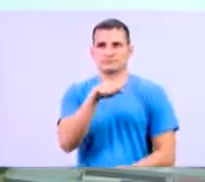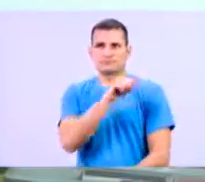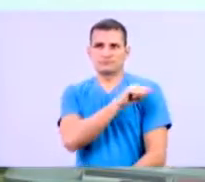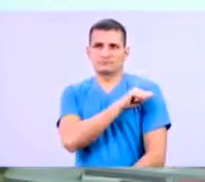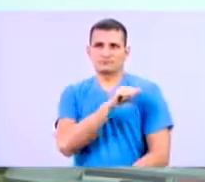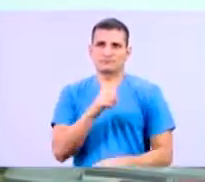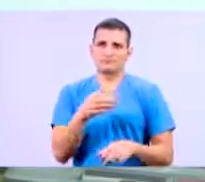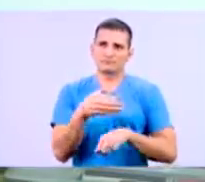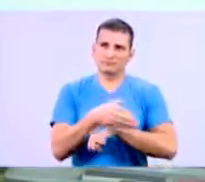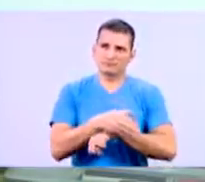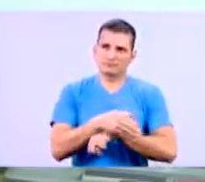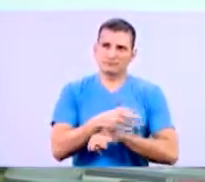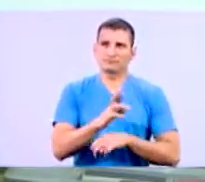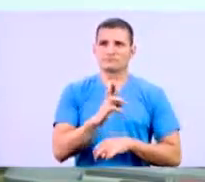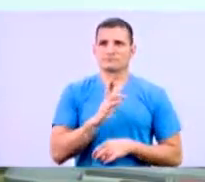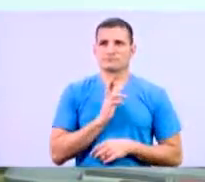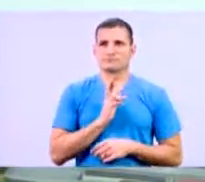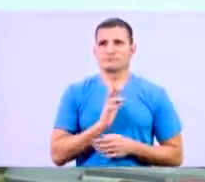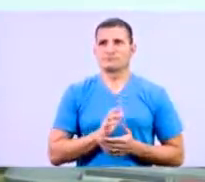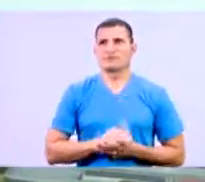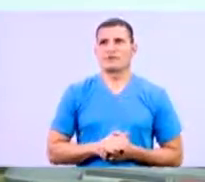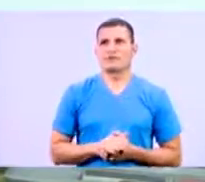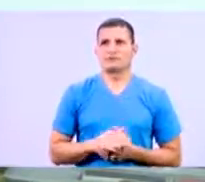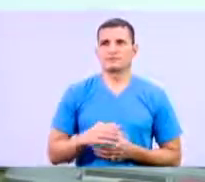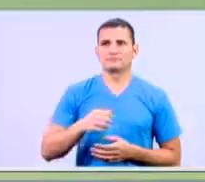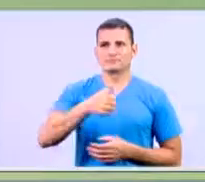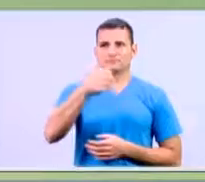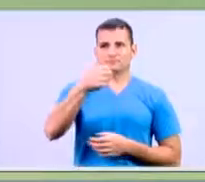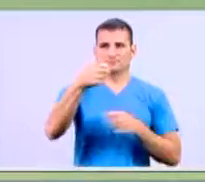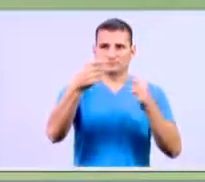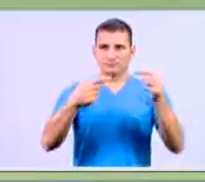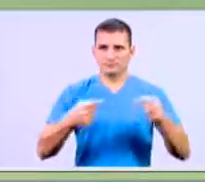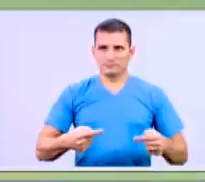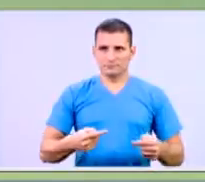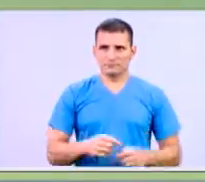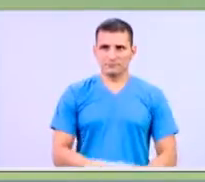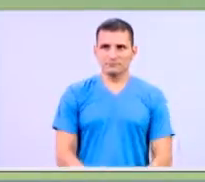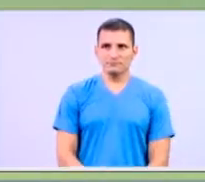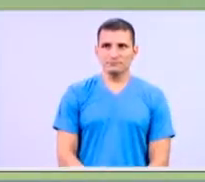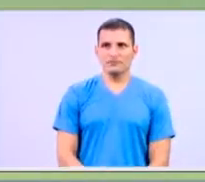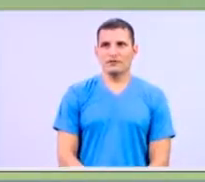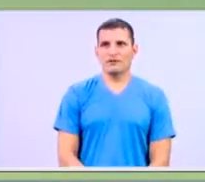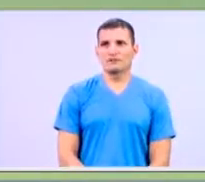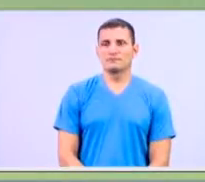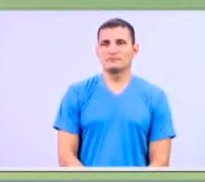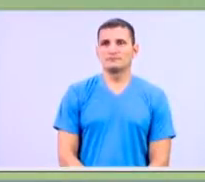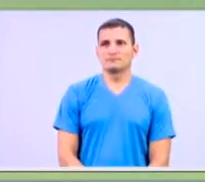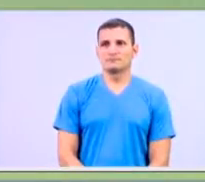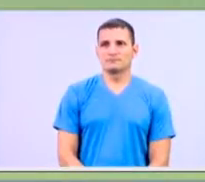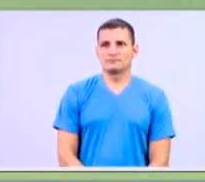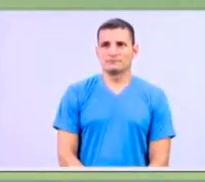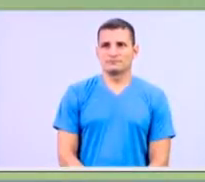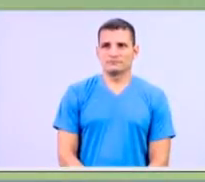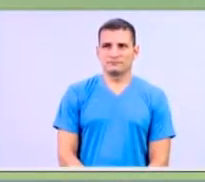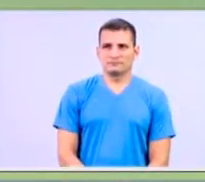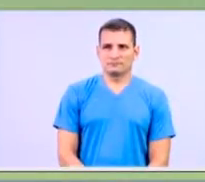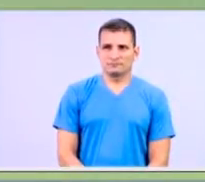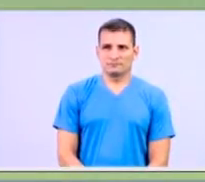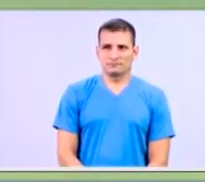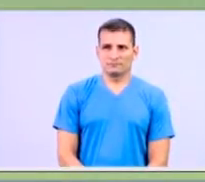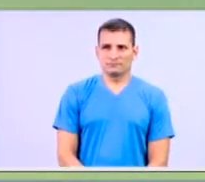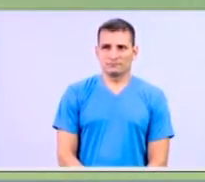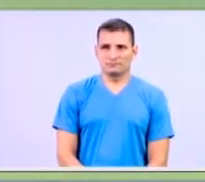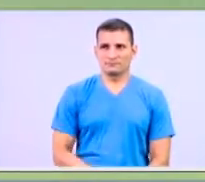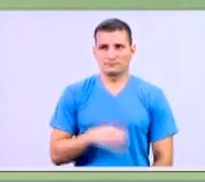participando e nos dando esse retorno. Mas vamos lá, para a primeira questão então. Questão 1. Partindo do pressuposto, né, que